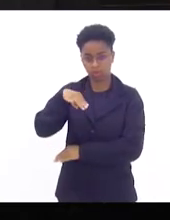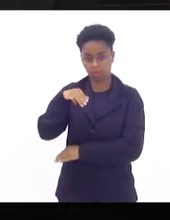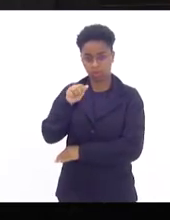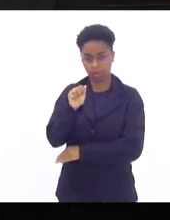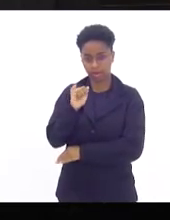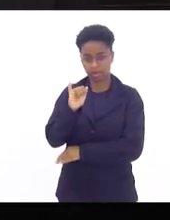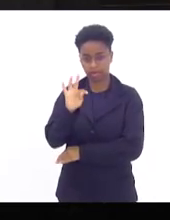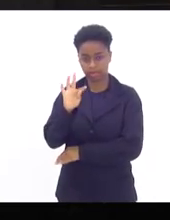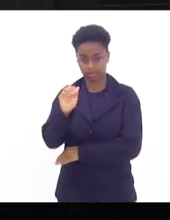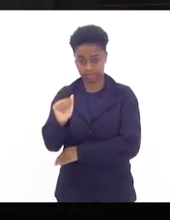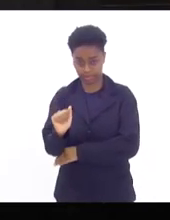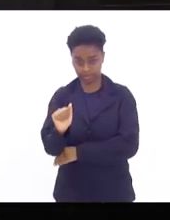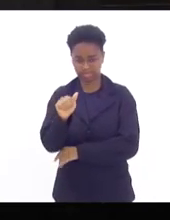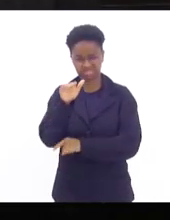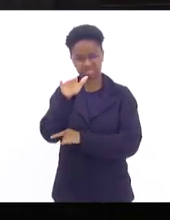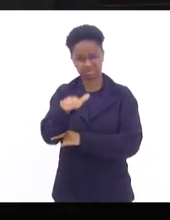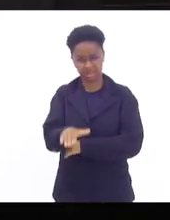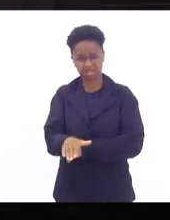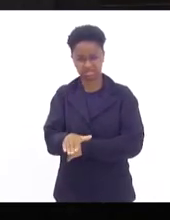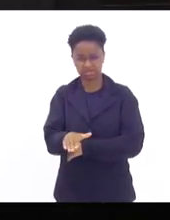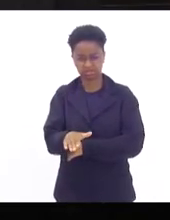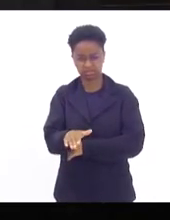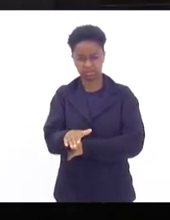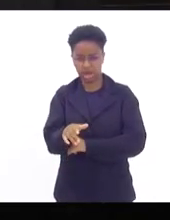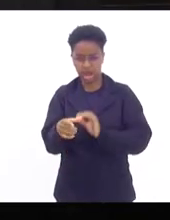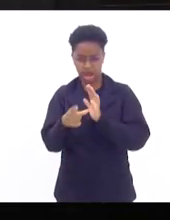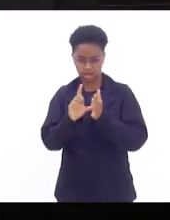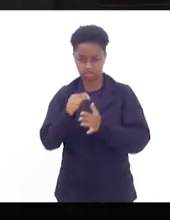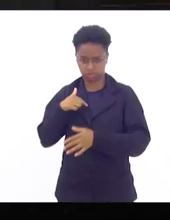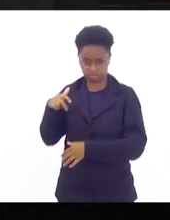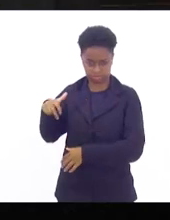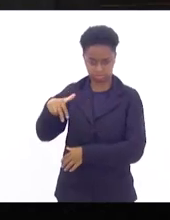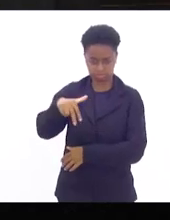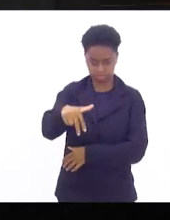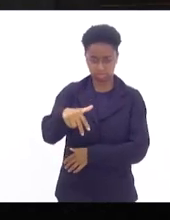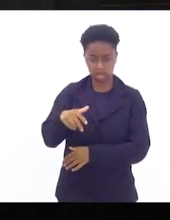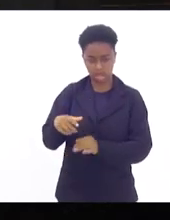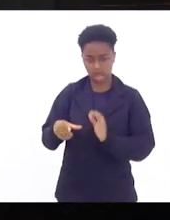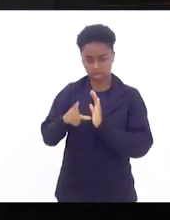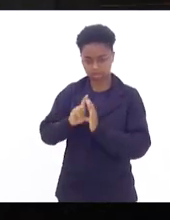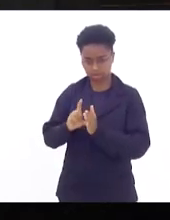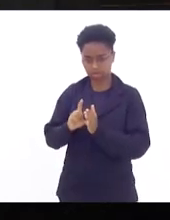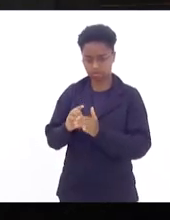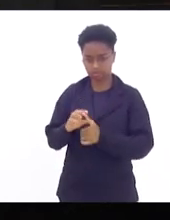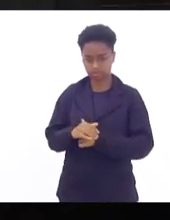tarde, um pouco antes de eu passar por lá, rua Humaitá,